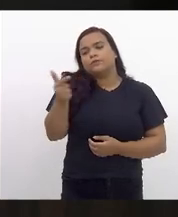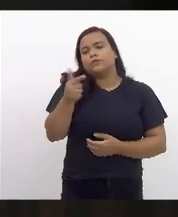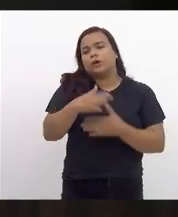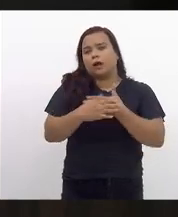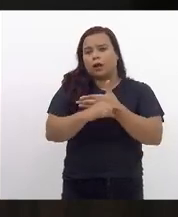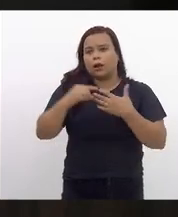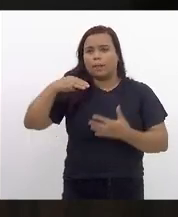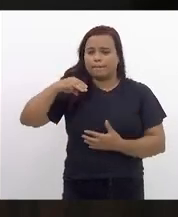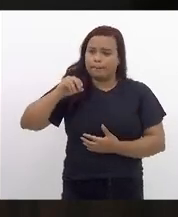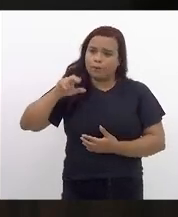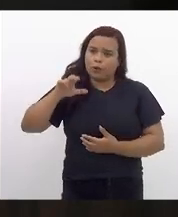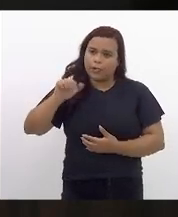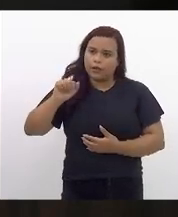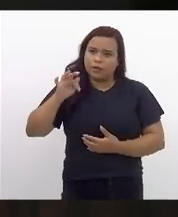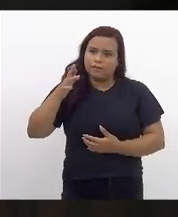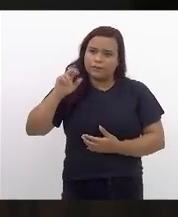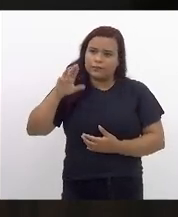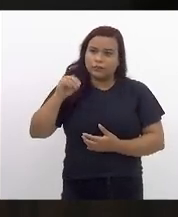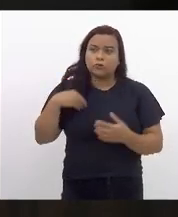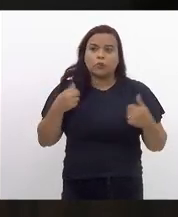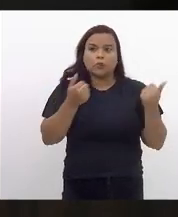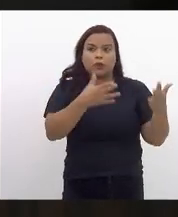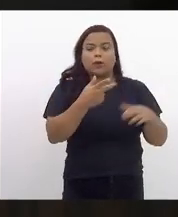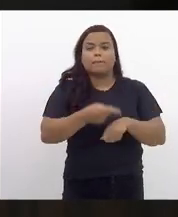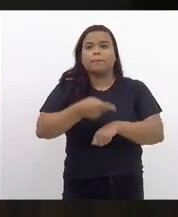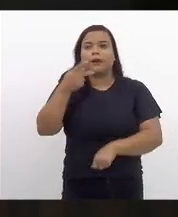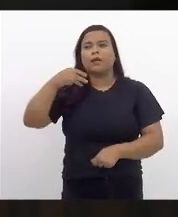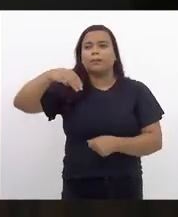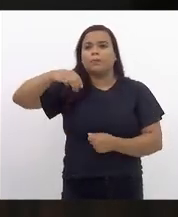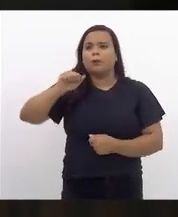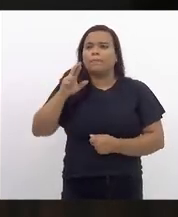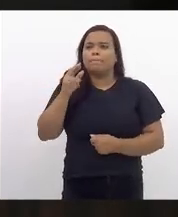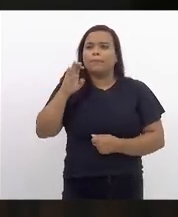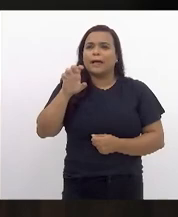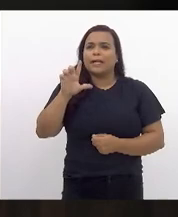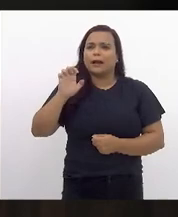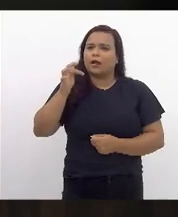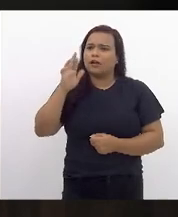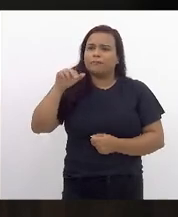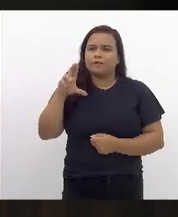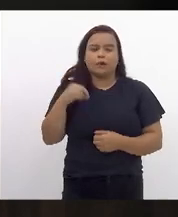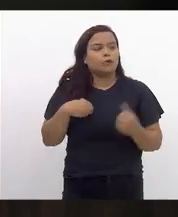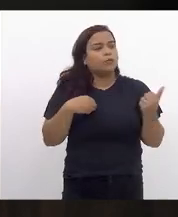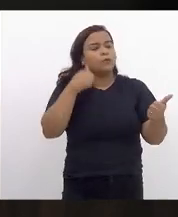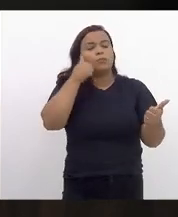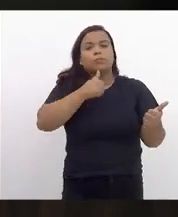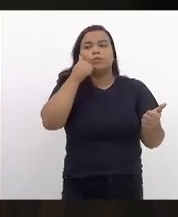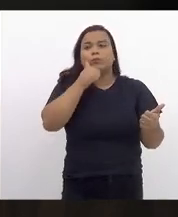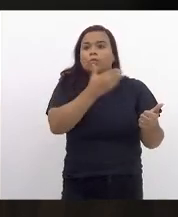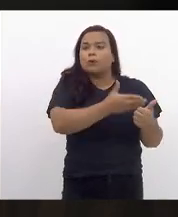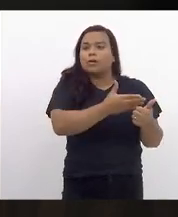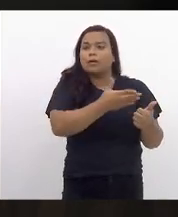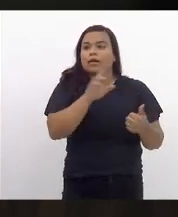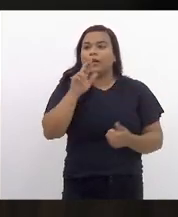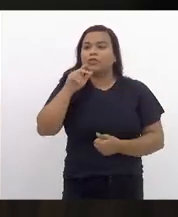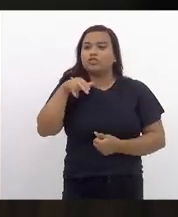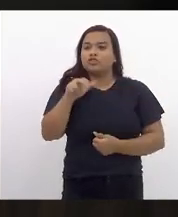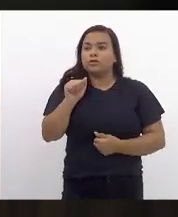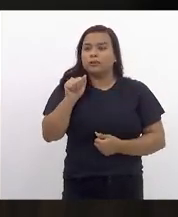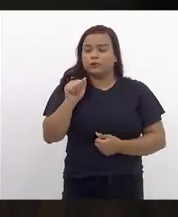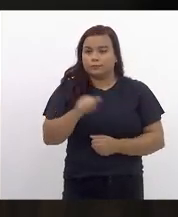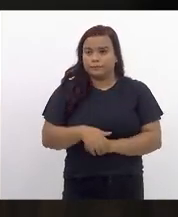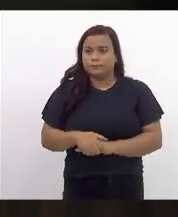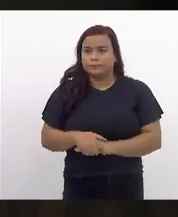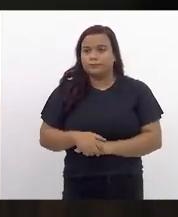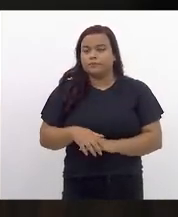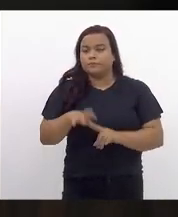Francisco. Concede o prêmio Marielle Franco a Regina Schelle, presidente da Comissão de Normas Internas e Proposição Externa, favorável, deputado relator